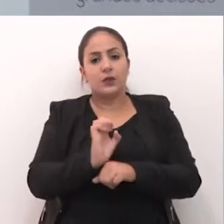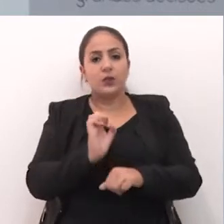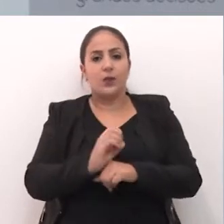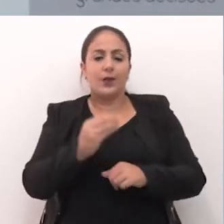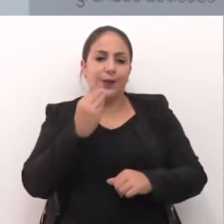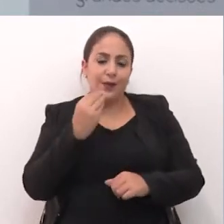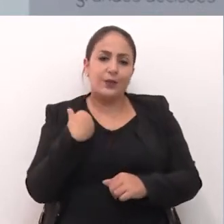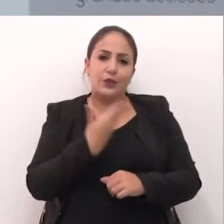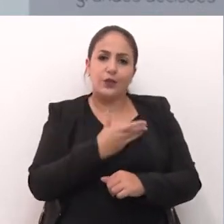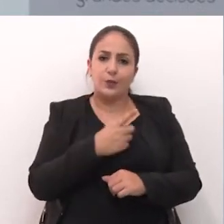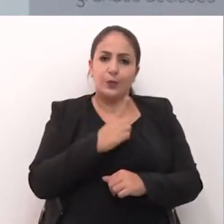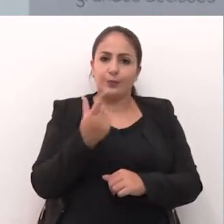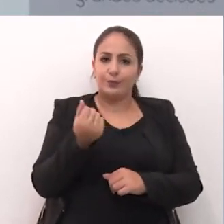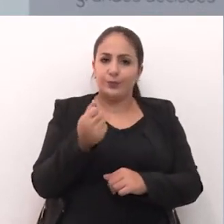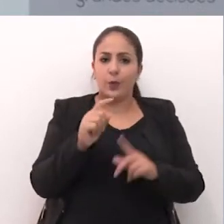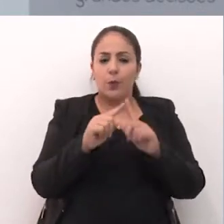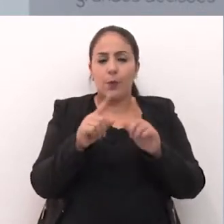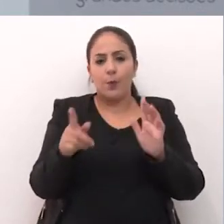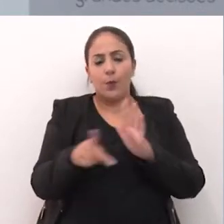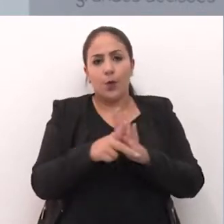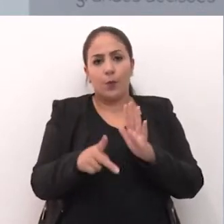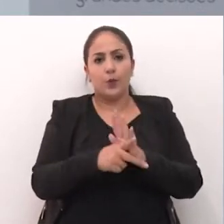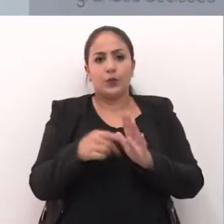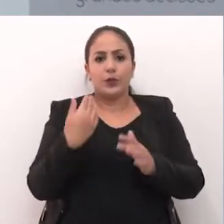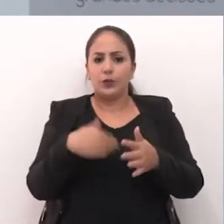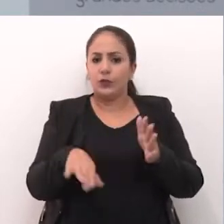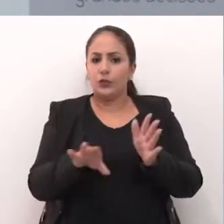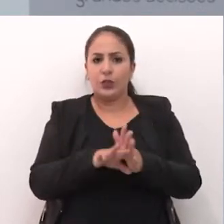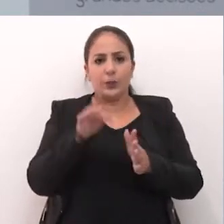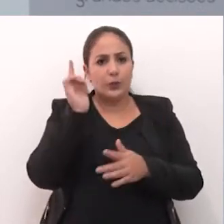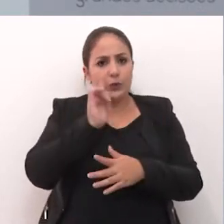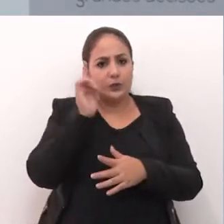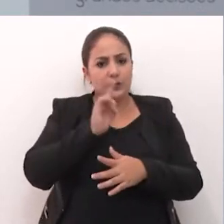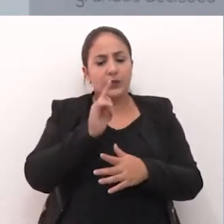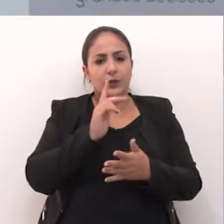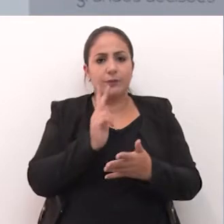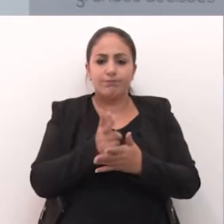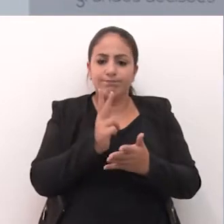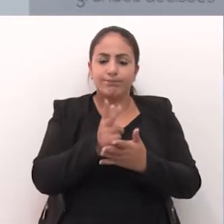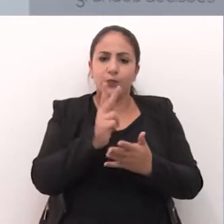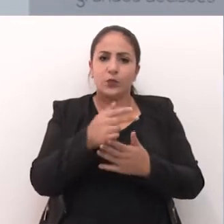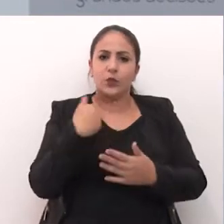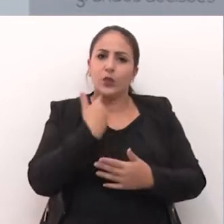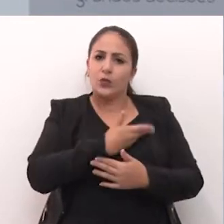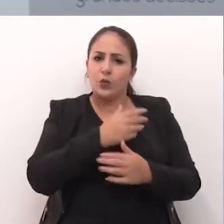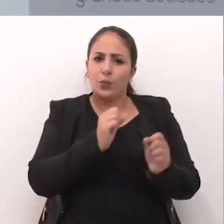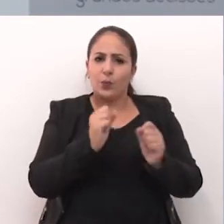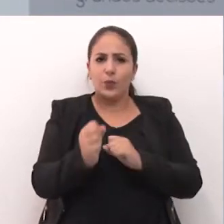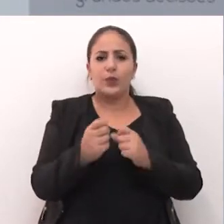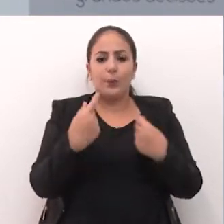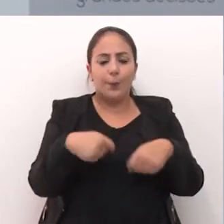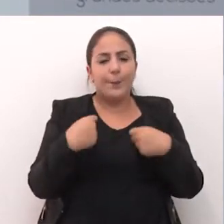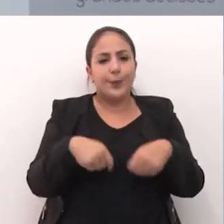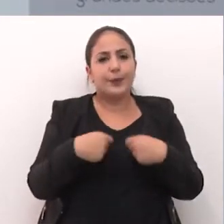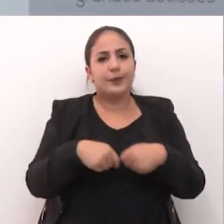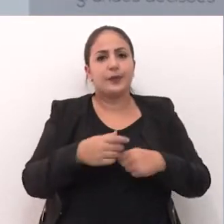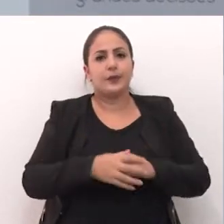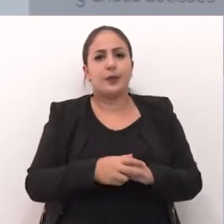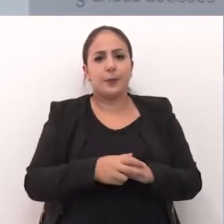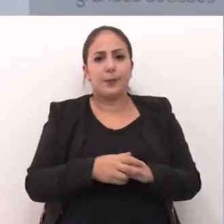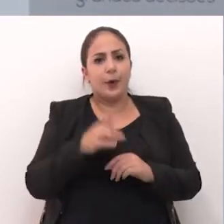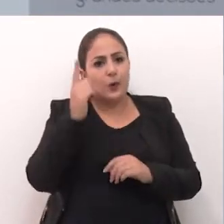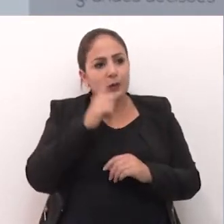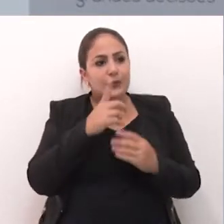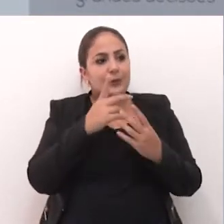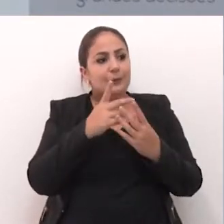estaduais. Claro que nós temos recursos próprios, mas não chegam nem perto de dar sustentação àquilo que nós poderíamos precisar